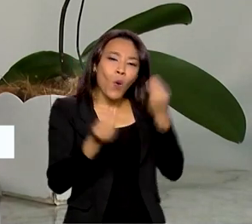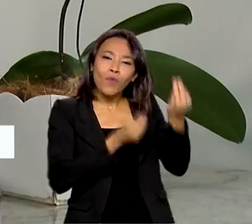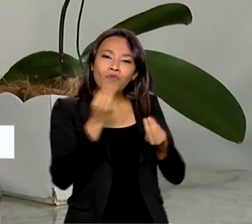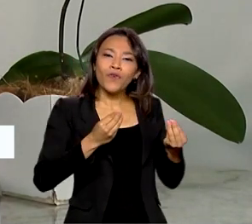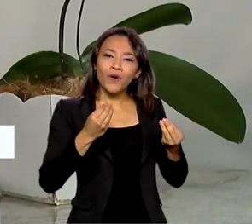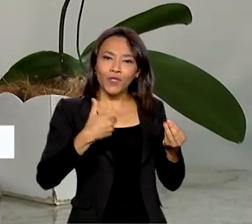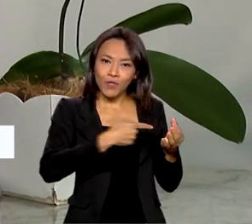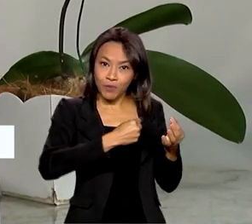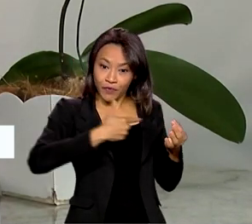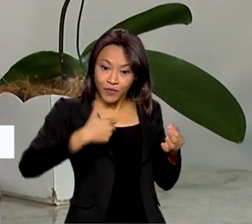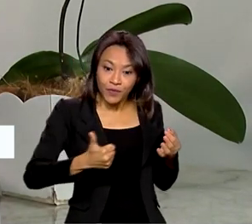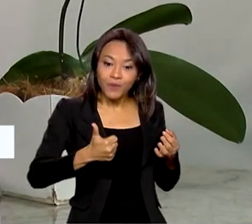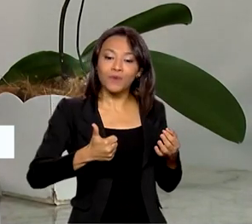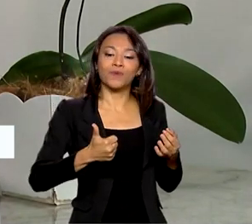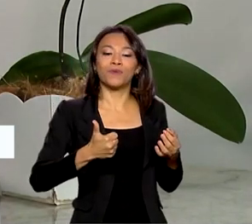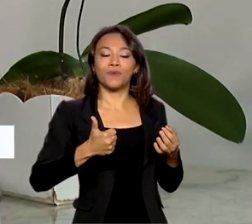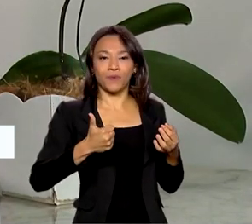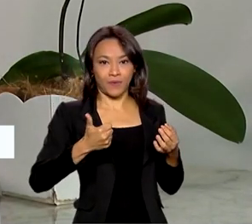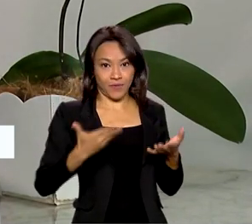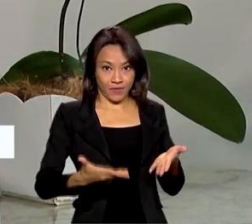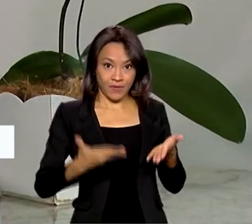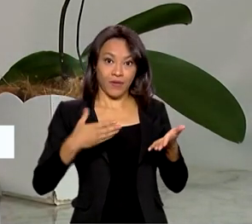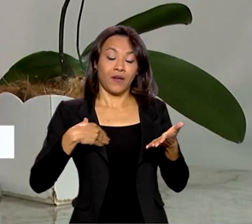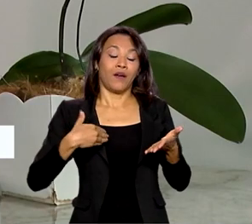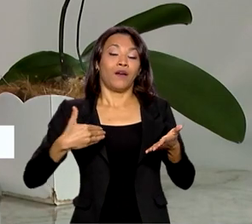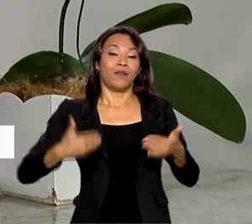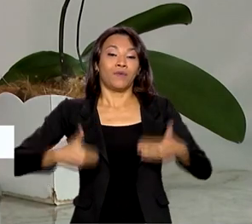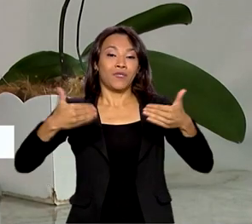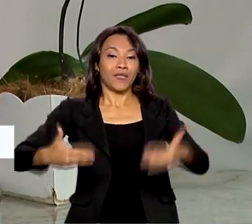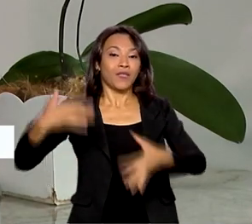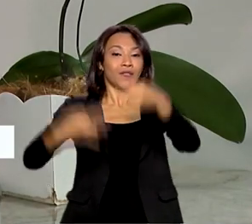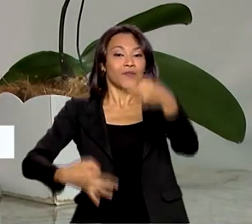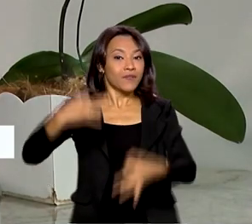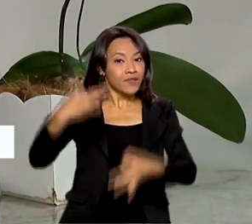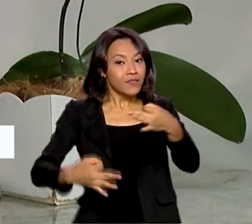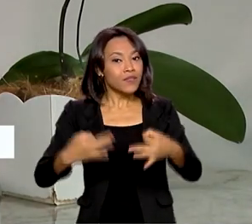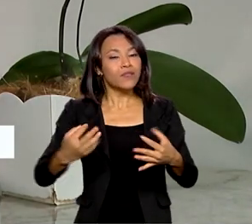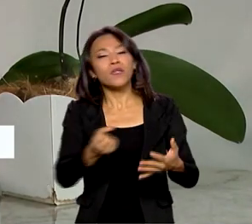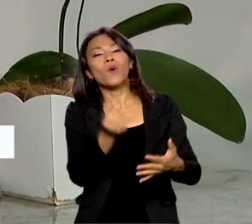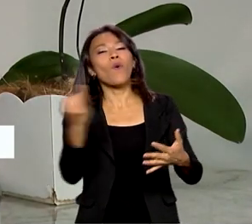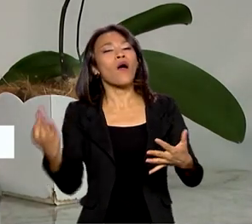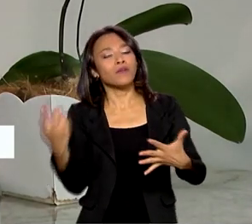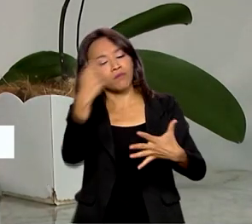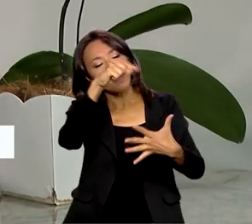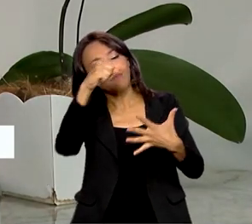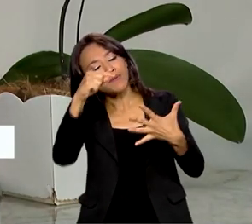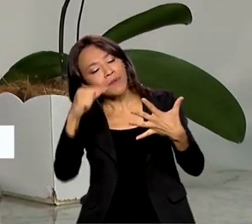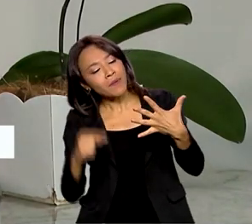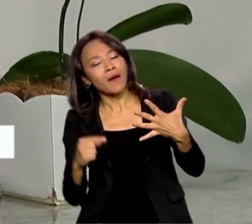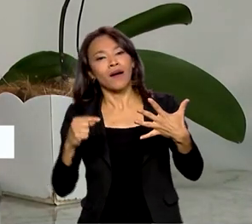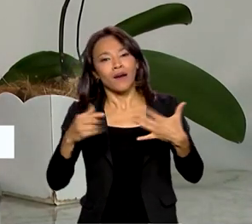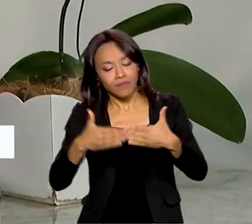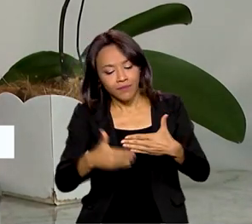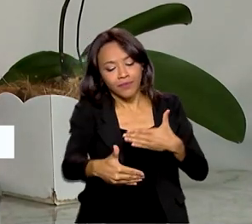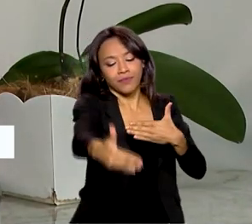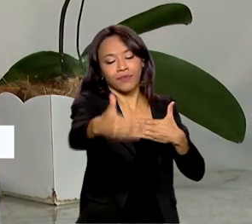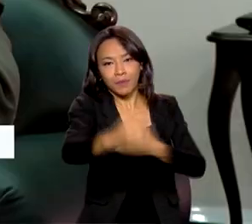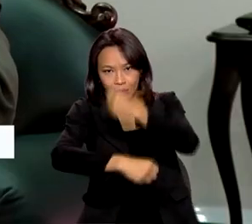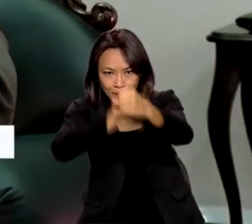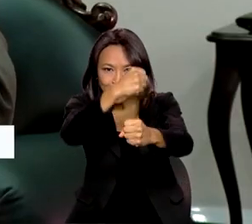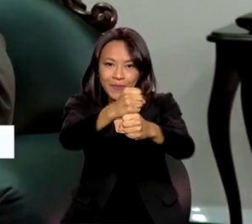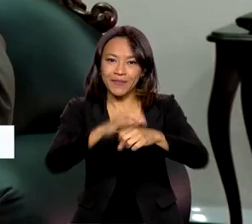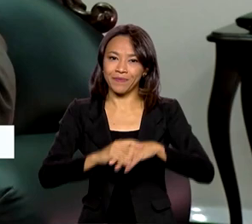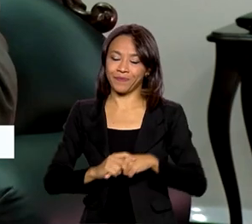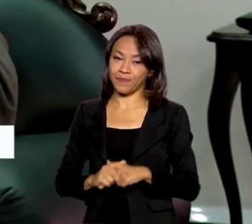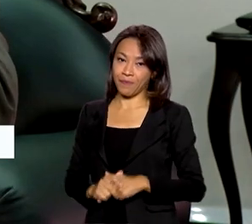21 a frente do Ministério da Justiça e segurança pública e quais são os planos as expectativas para 2022